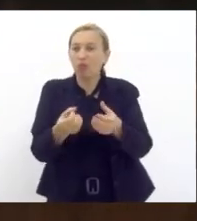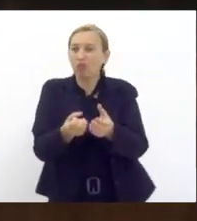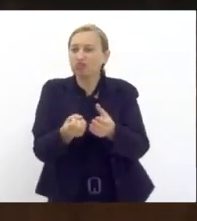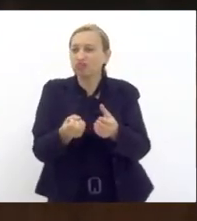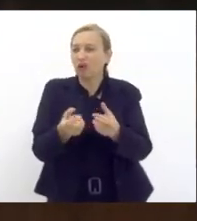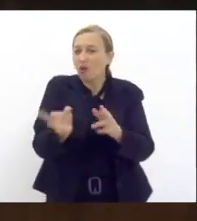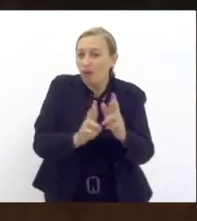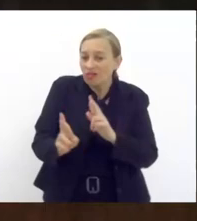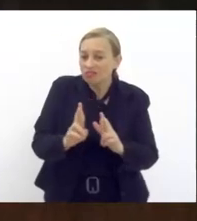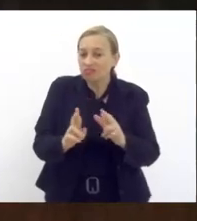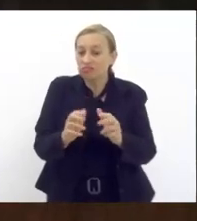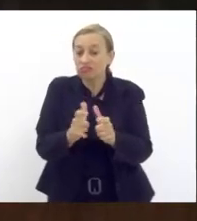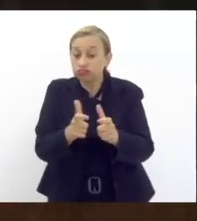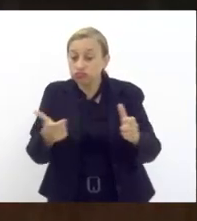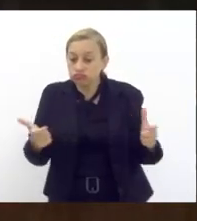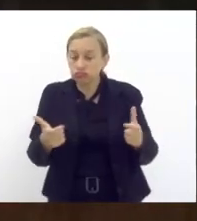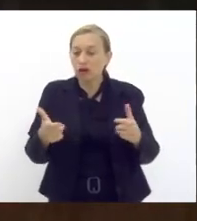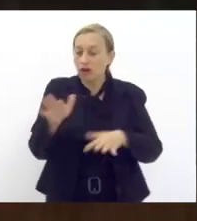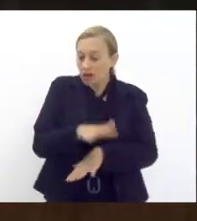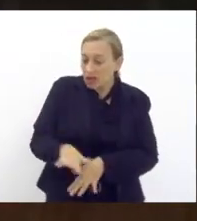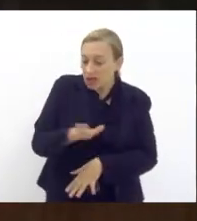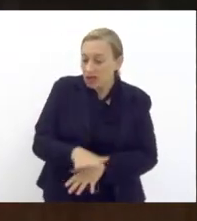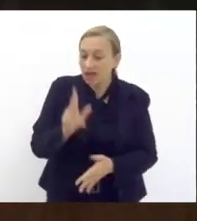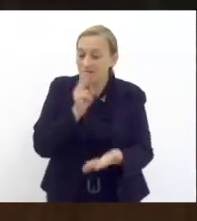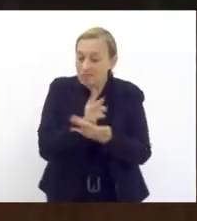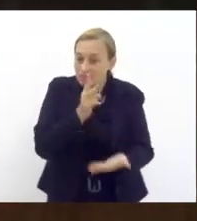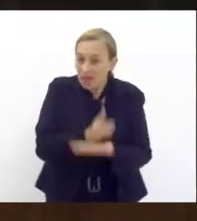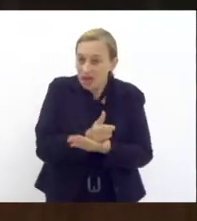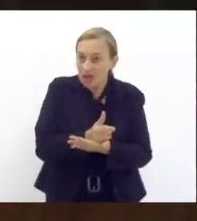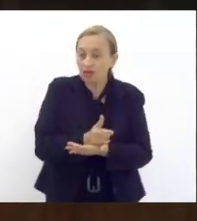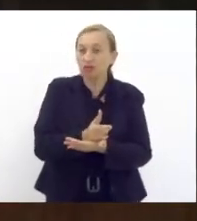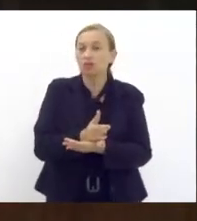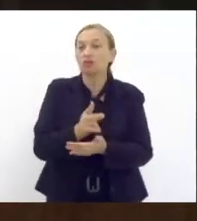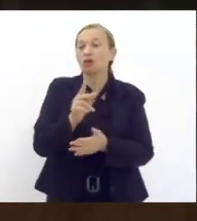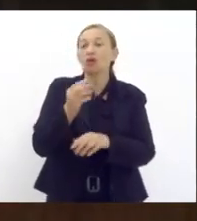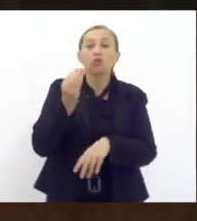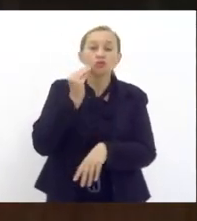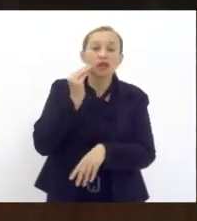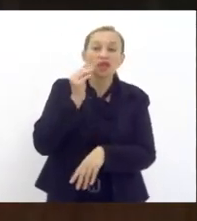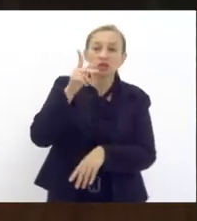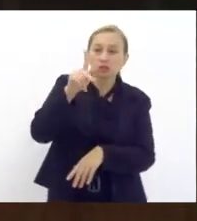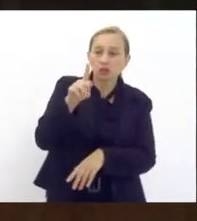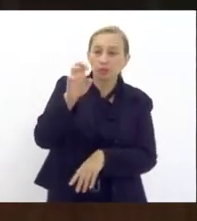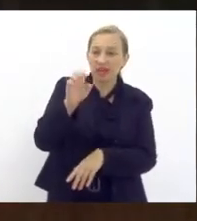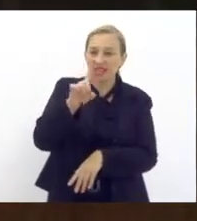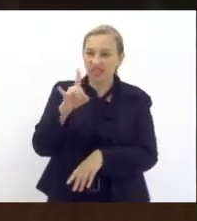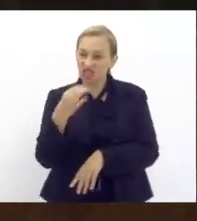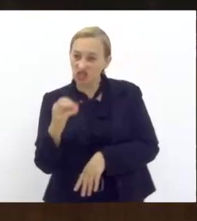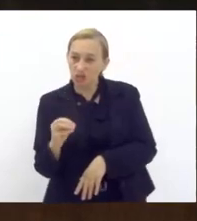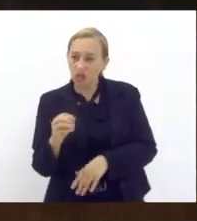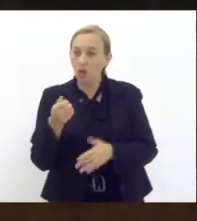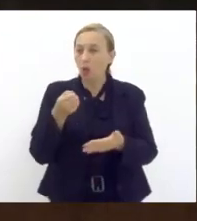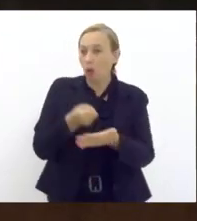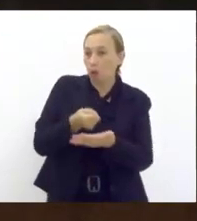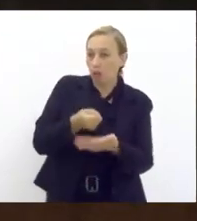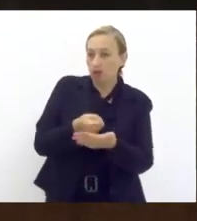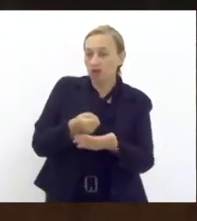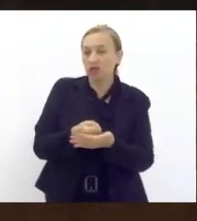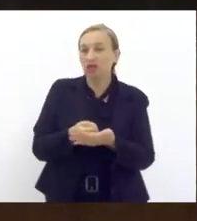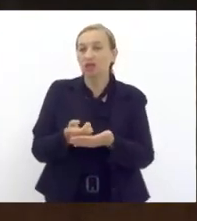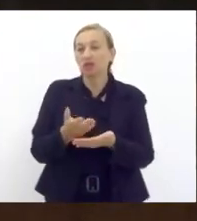o teste do pezinho já seja obrigatório há algum tempo no nosso estado e no nosso